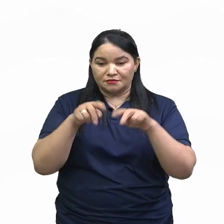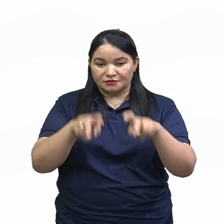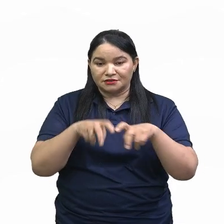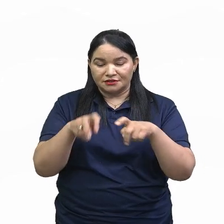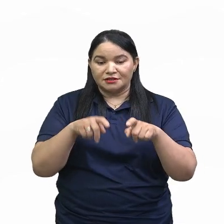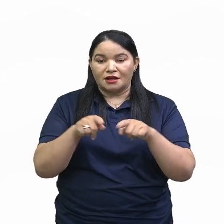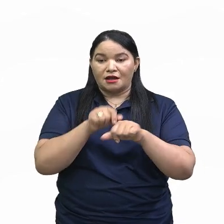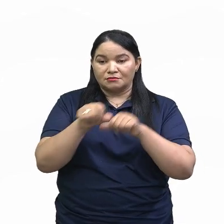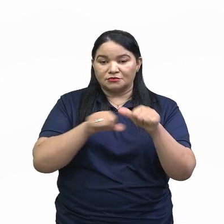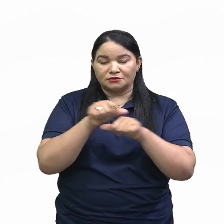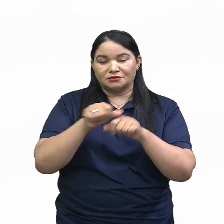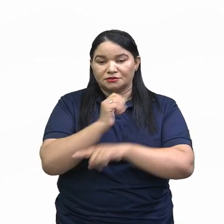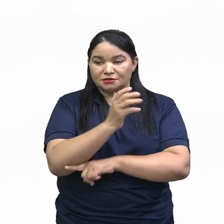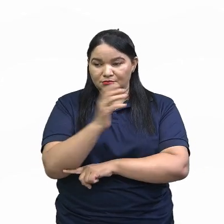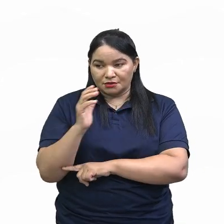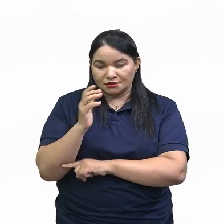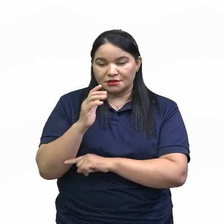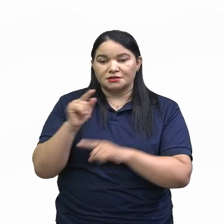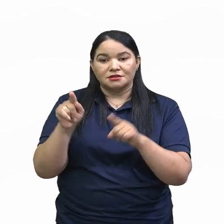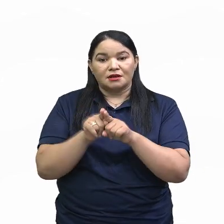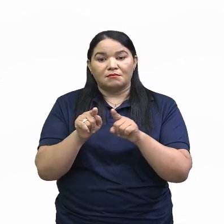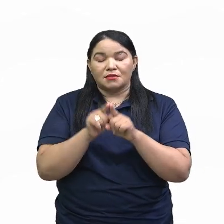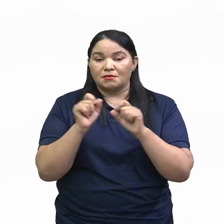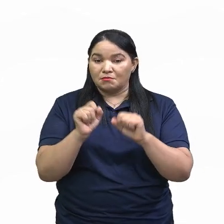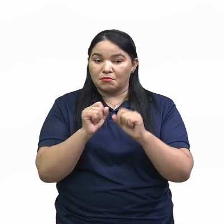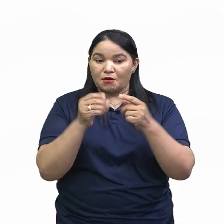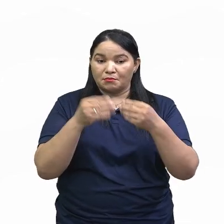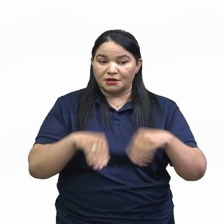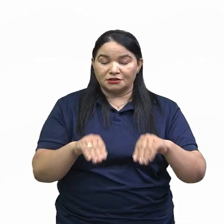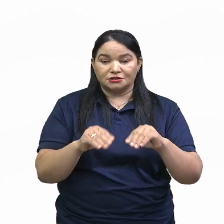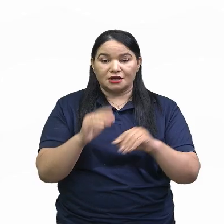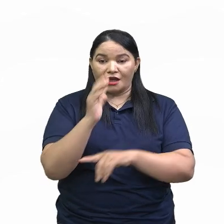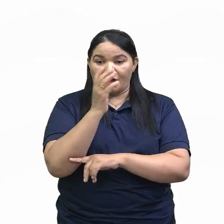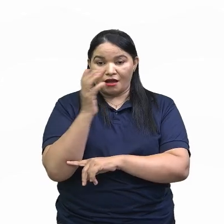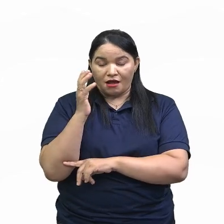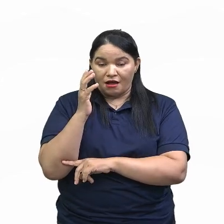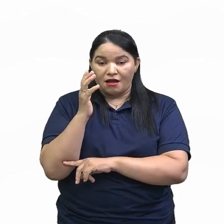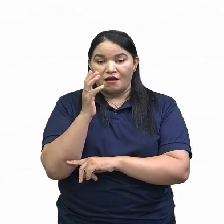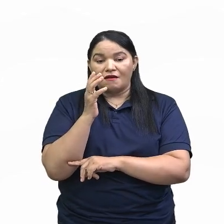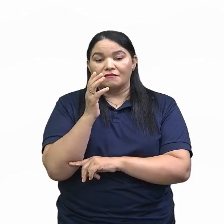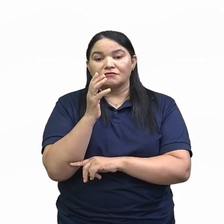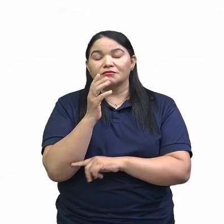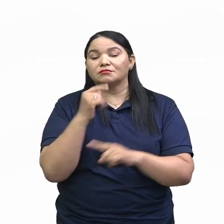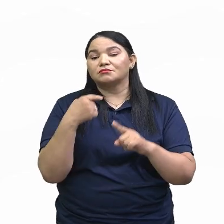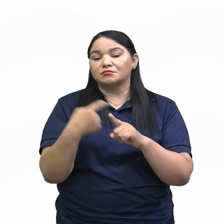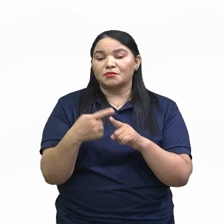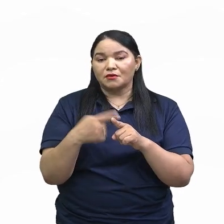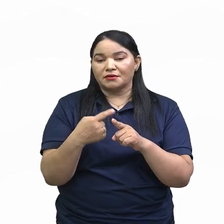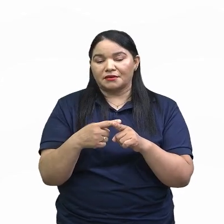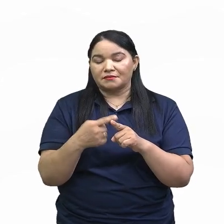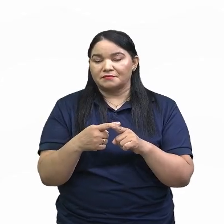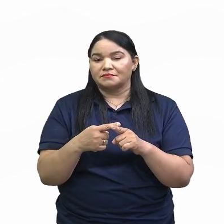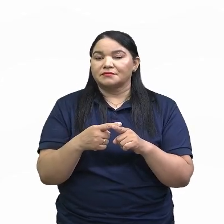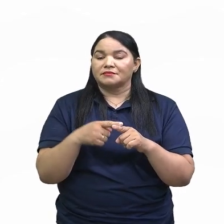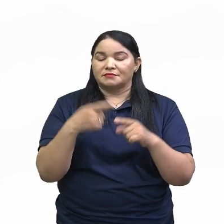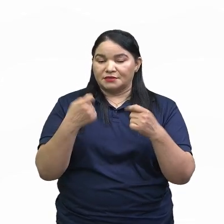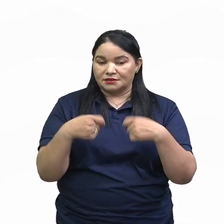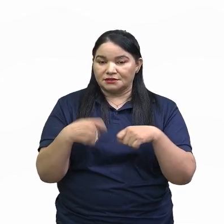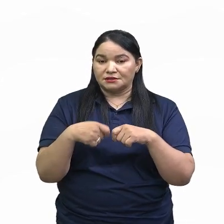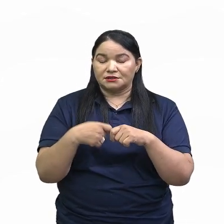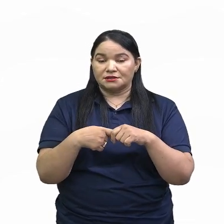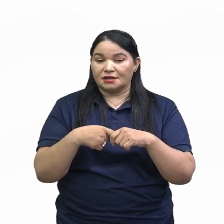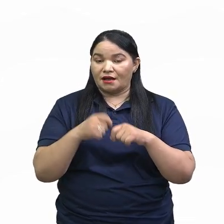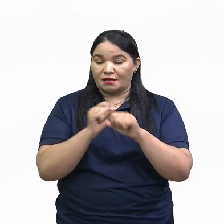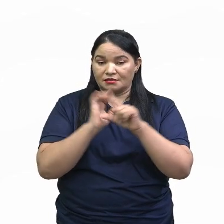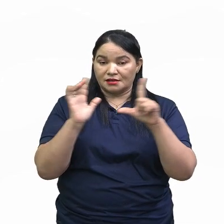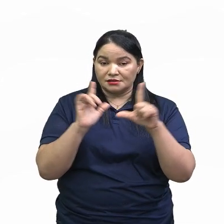na paisagem e também pode prejudicar as aves em suas rotas migratórias, né? Então, isso é um ponto de atenção no momento